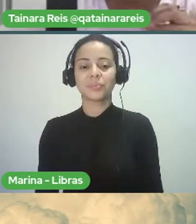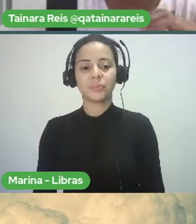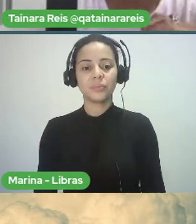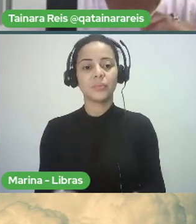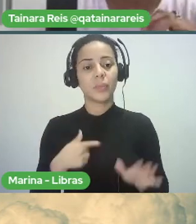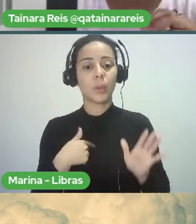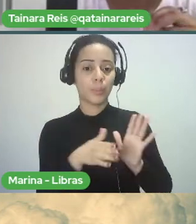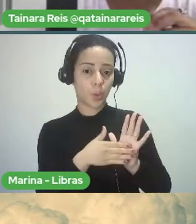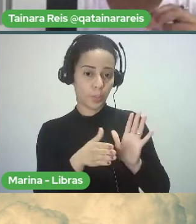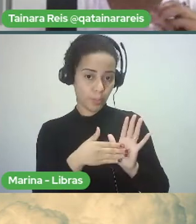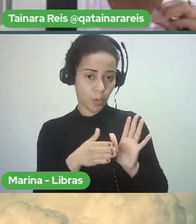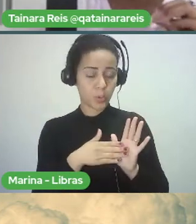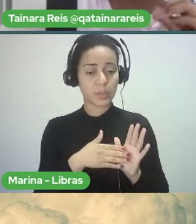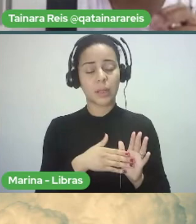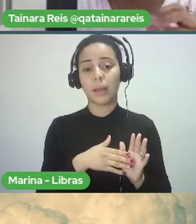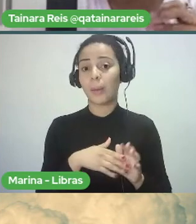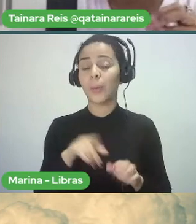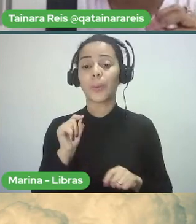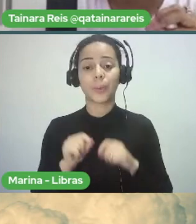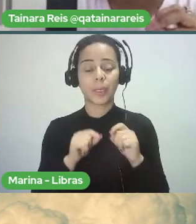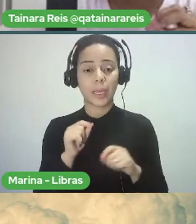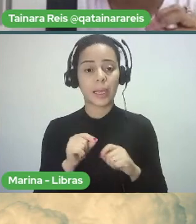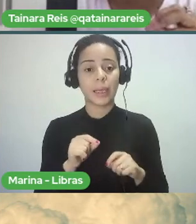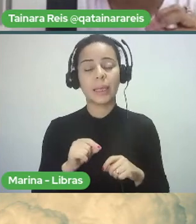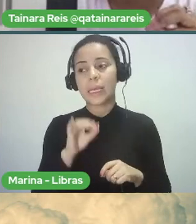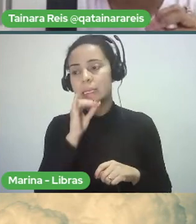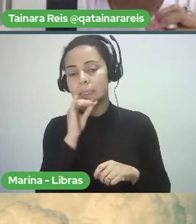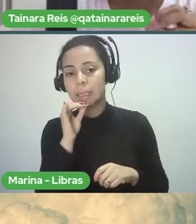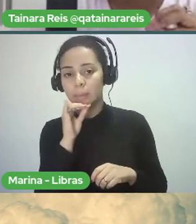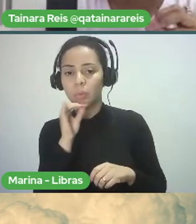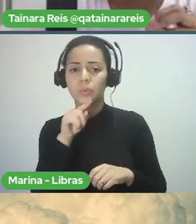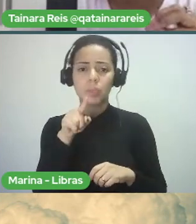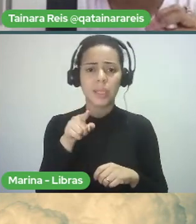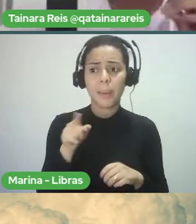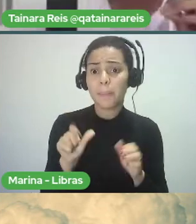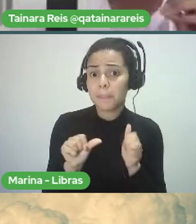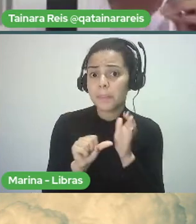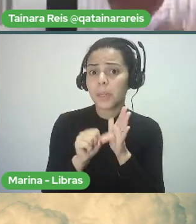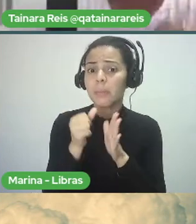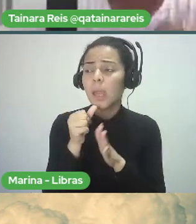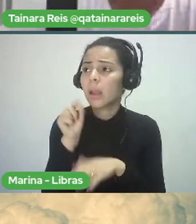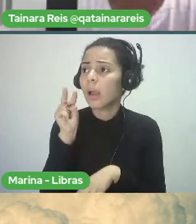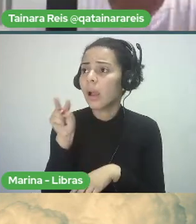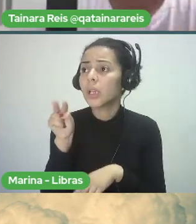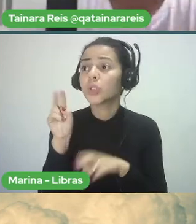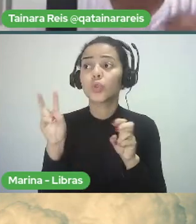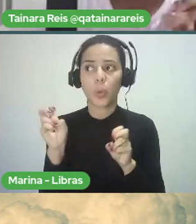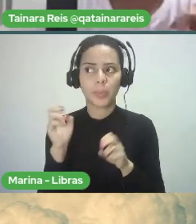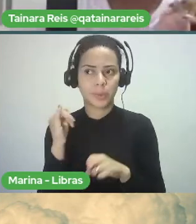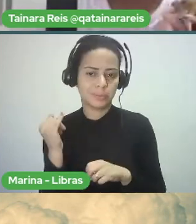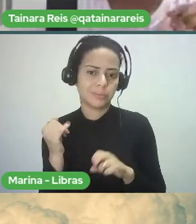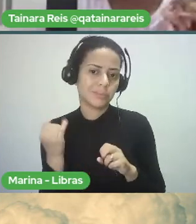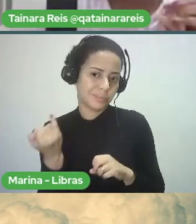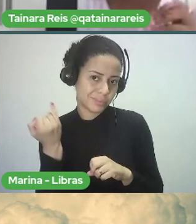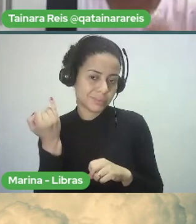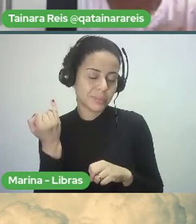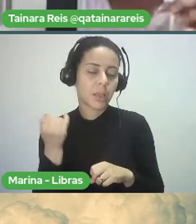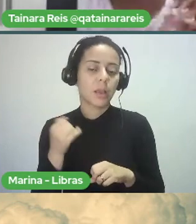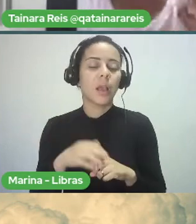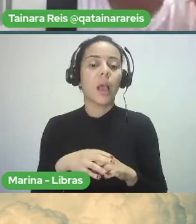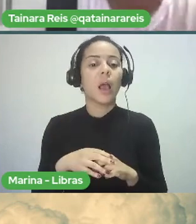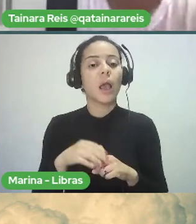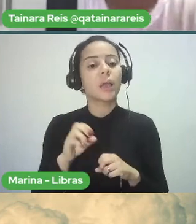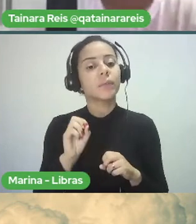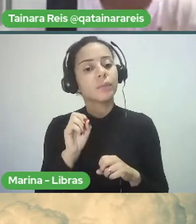cada vez. Então, se é a primeira vez que você está ouvindo sobre o tema e você quer levar para o teu time, proponha uma coisinha de cada vez, que eu